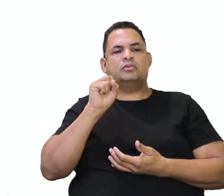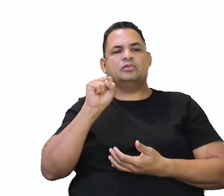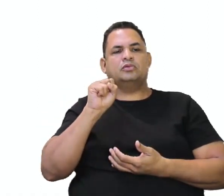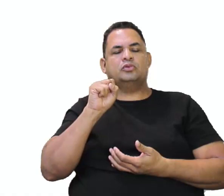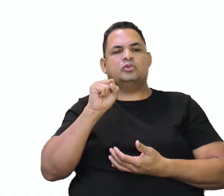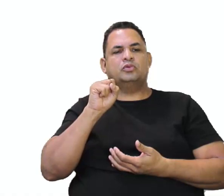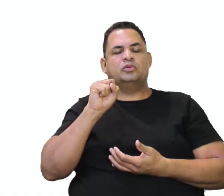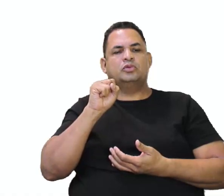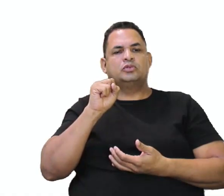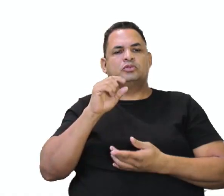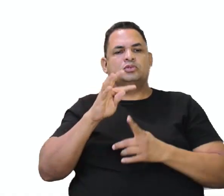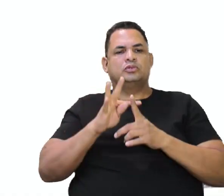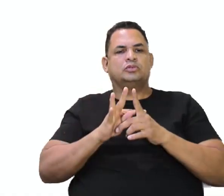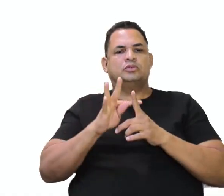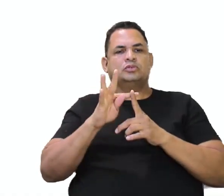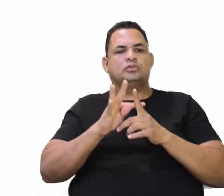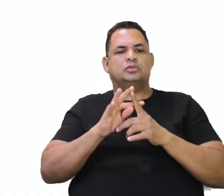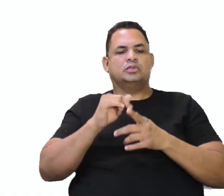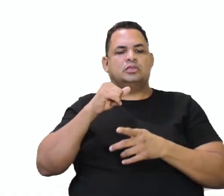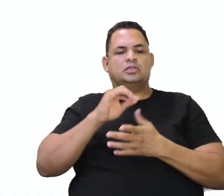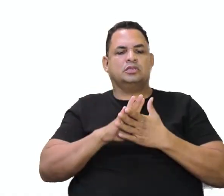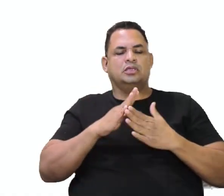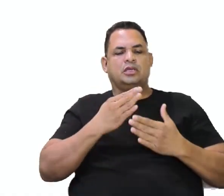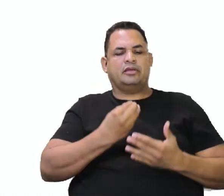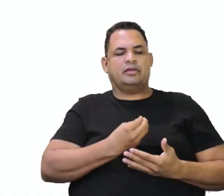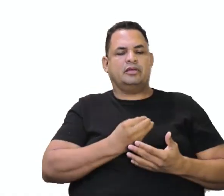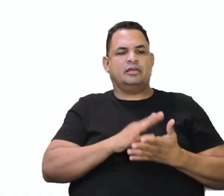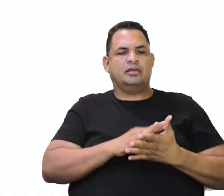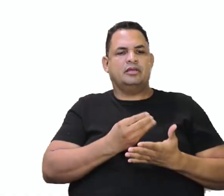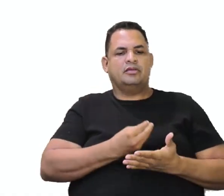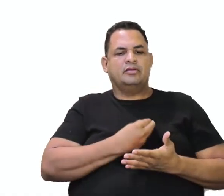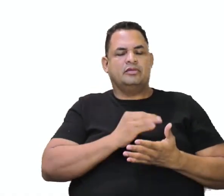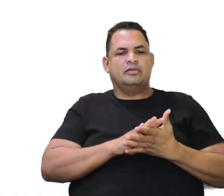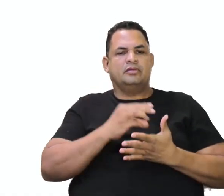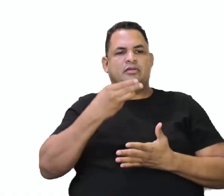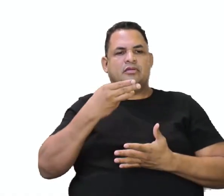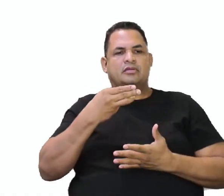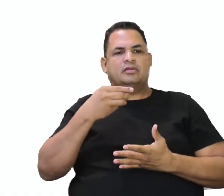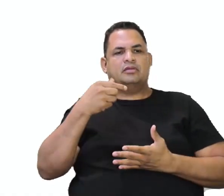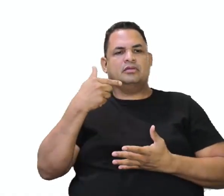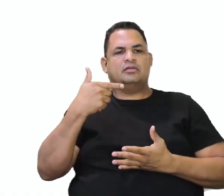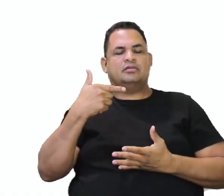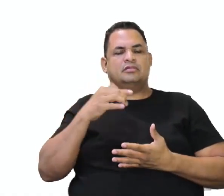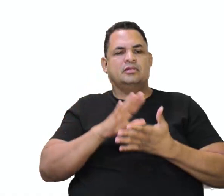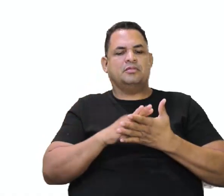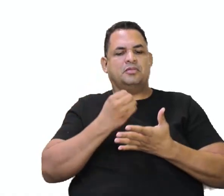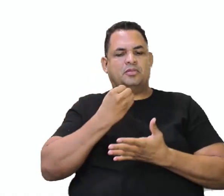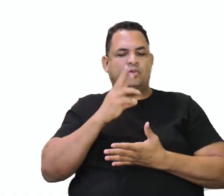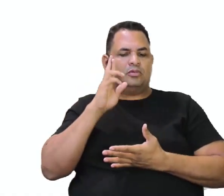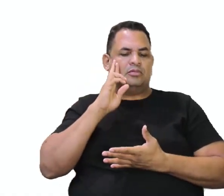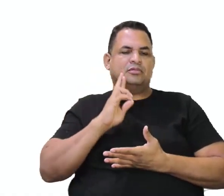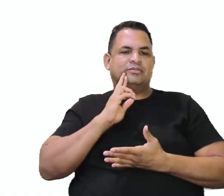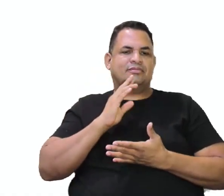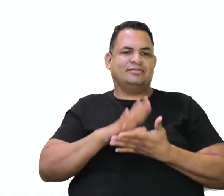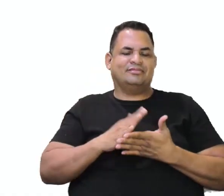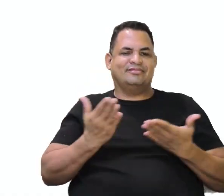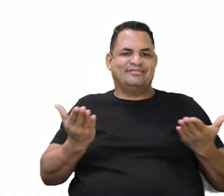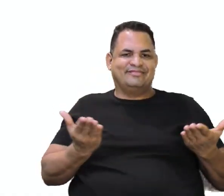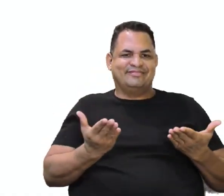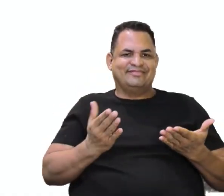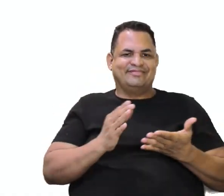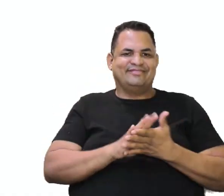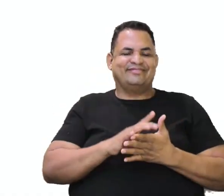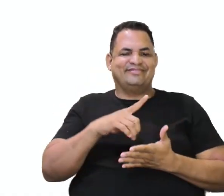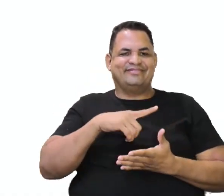32,8 graus. E quem mora em Rondônia sabe que 32 graus tá de boa, né, Samuel?